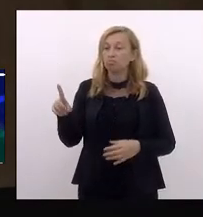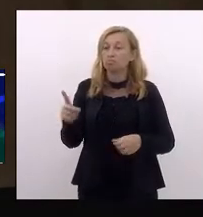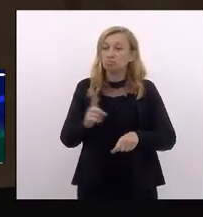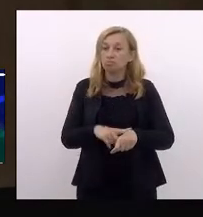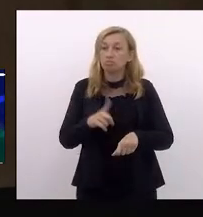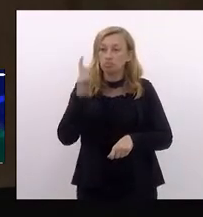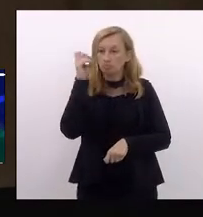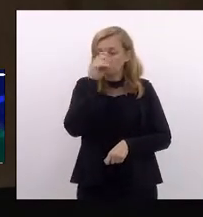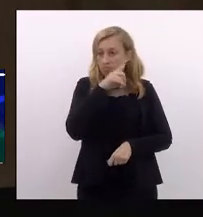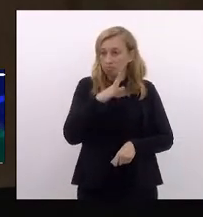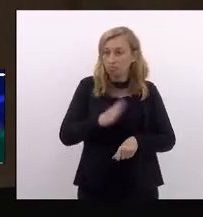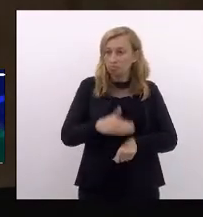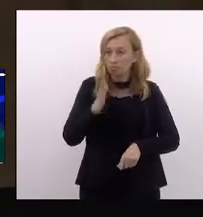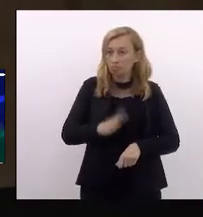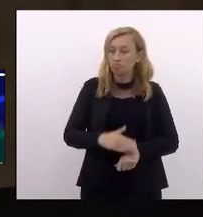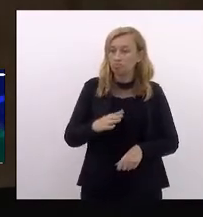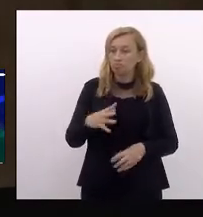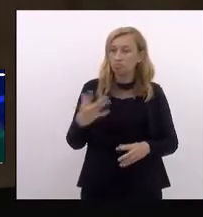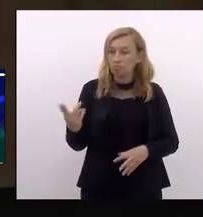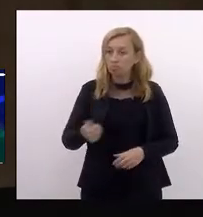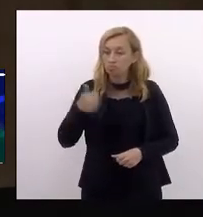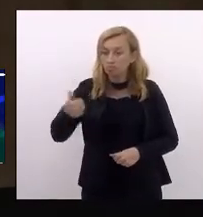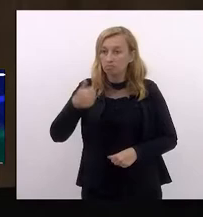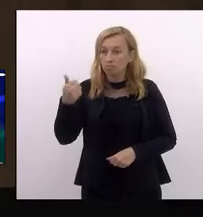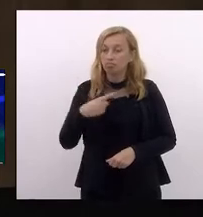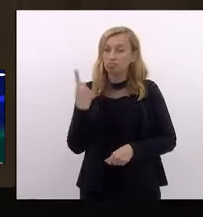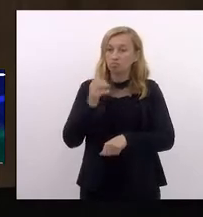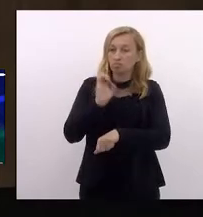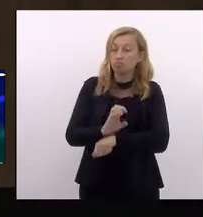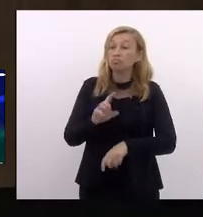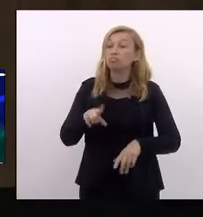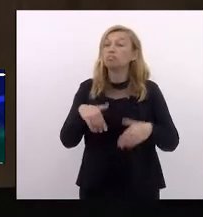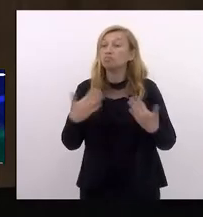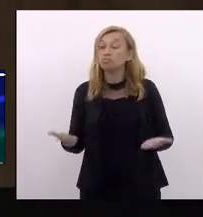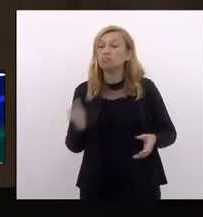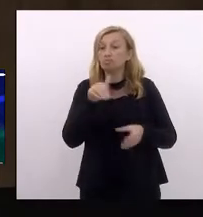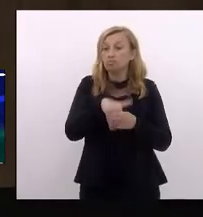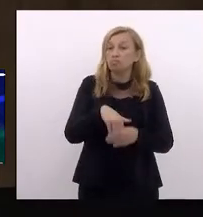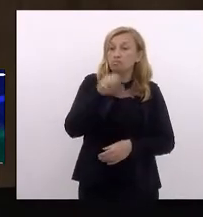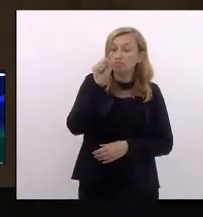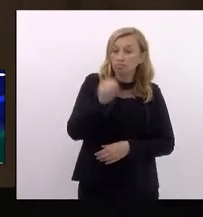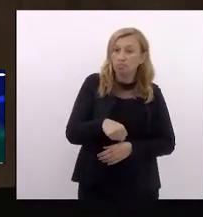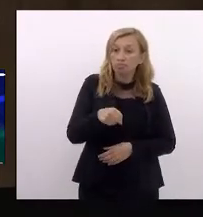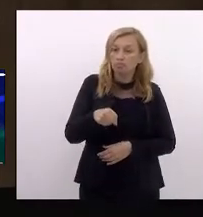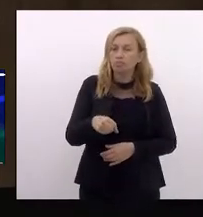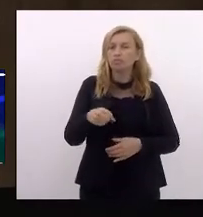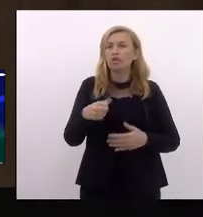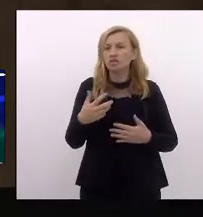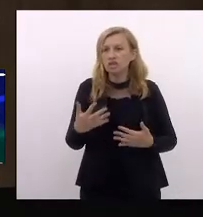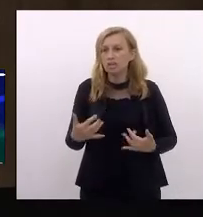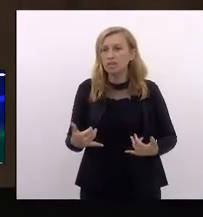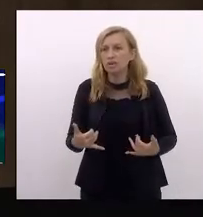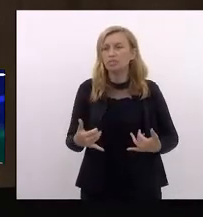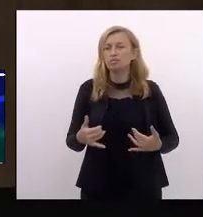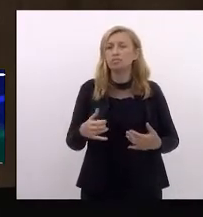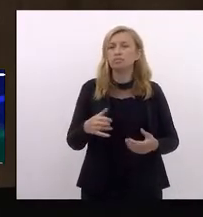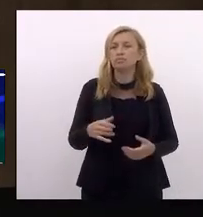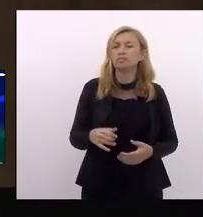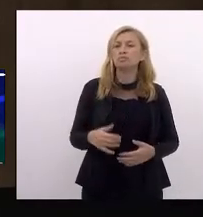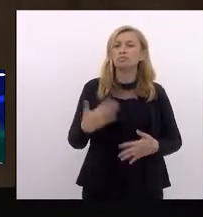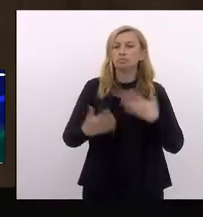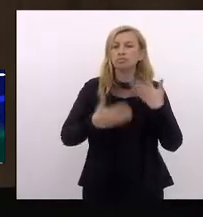existia tem a cada dia se afastar do nosso Estado então Eu voto sim com muita satisfação